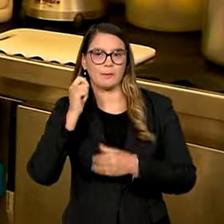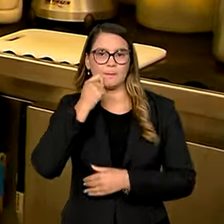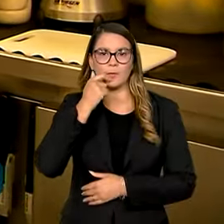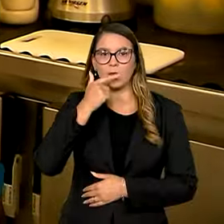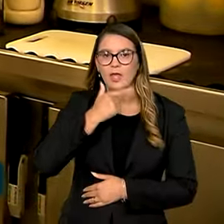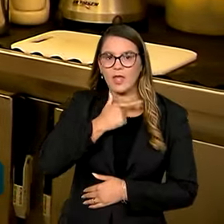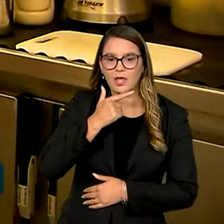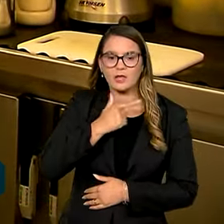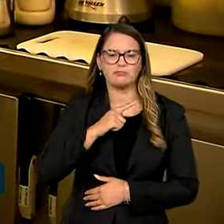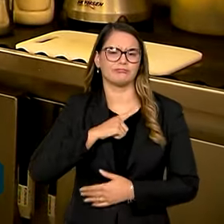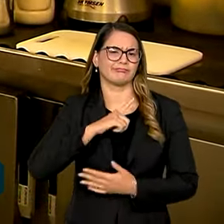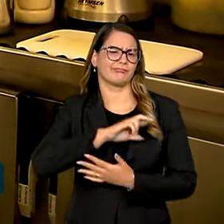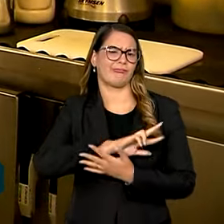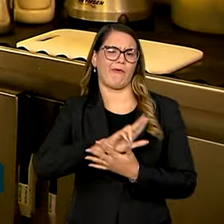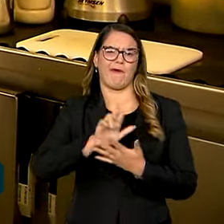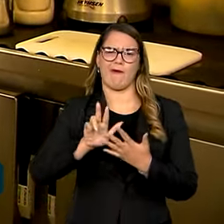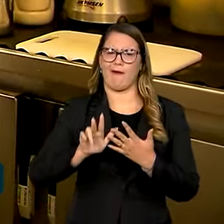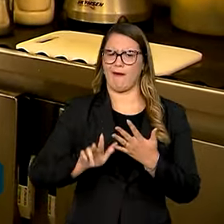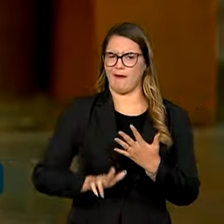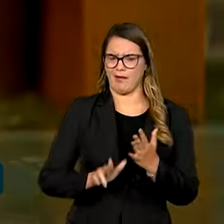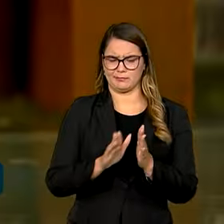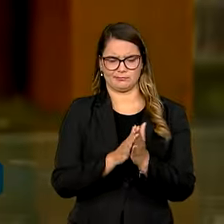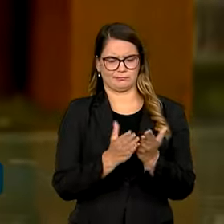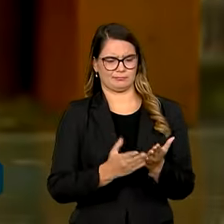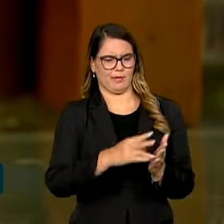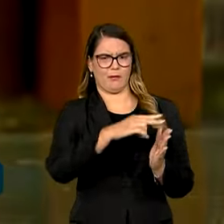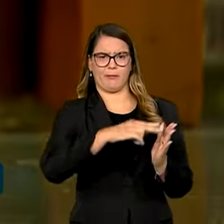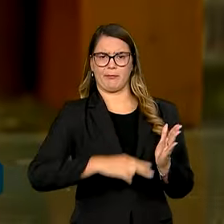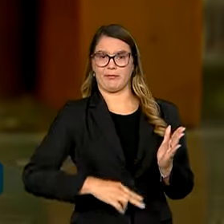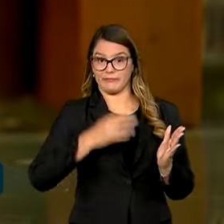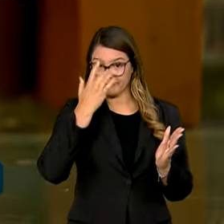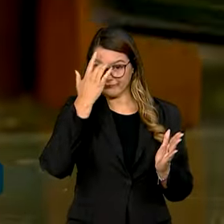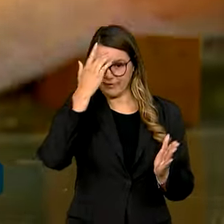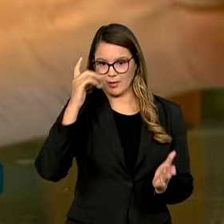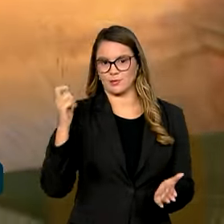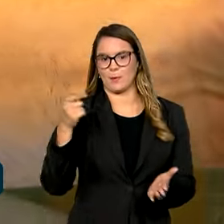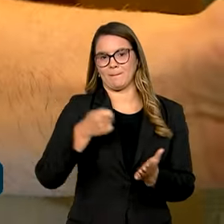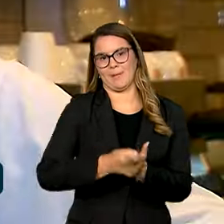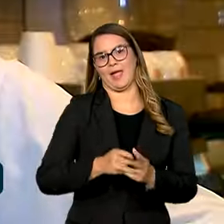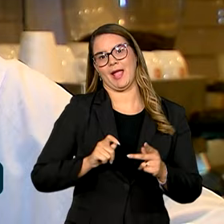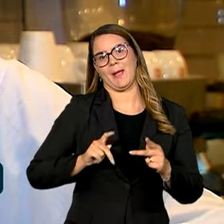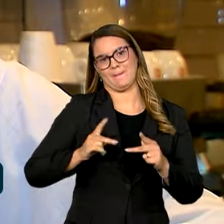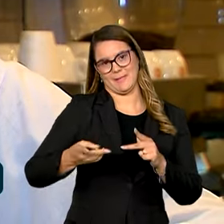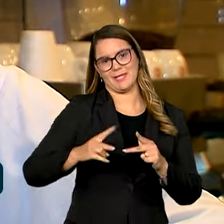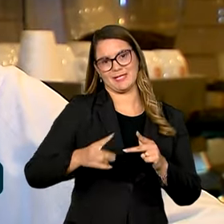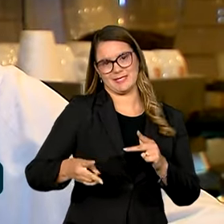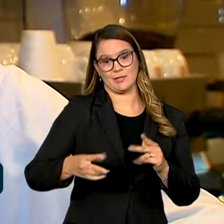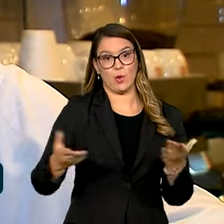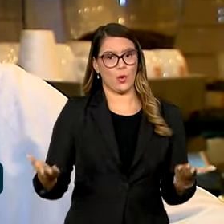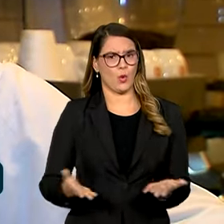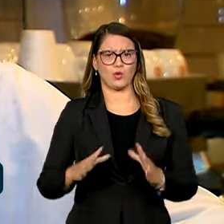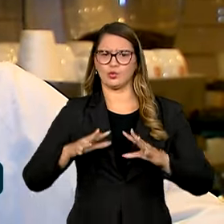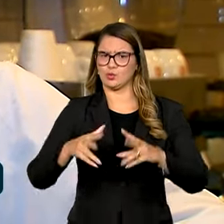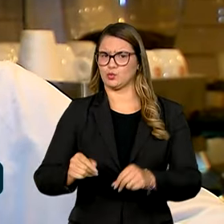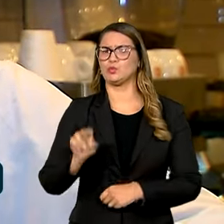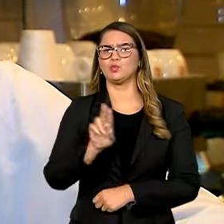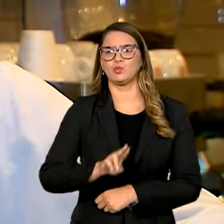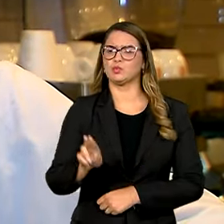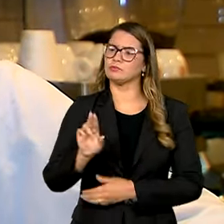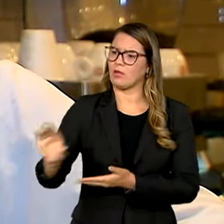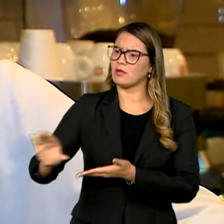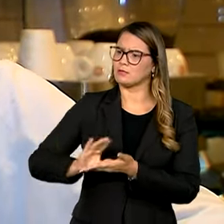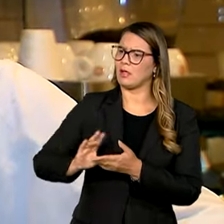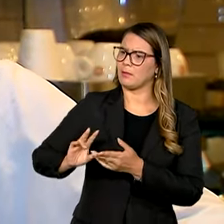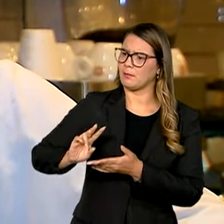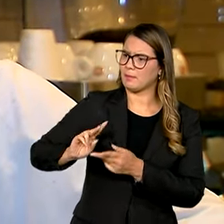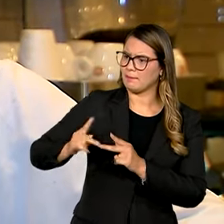queijo. Uma variedade no cardápio e facilidades no pagamento por Pix. Todo mundo usa, tanto nós recebemos Pix, como a